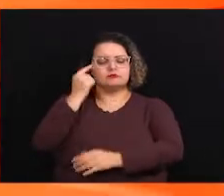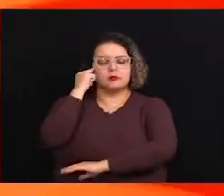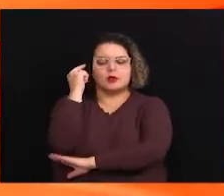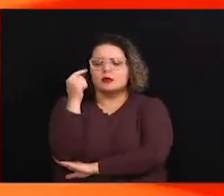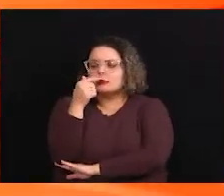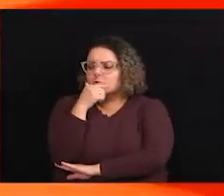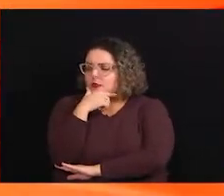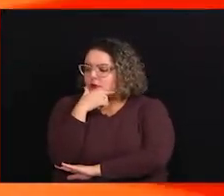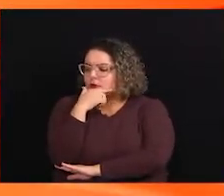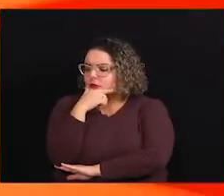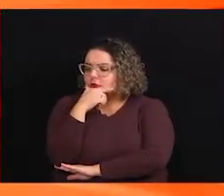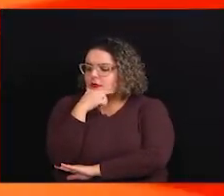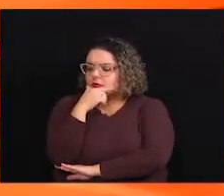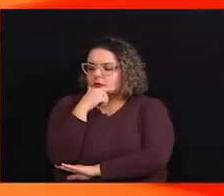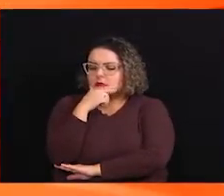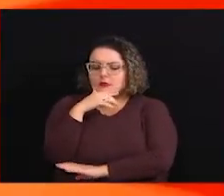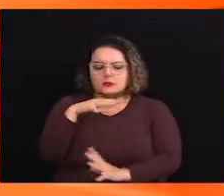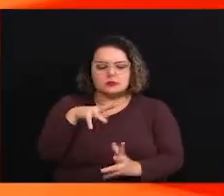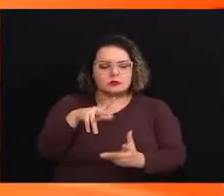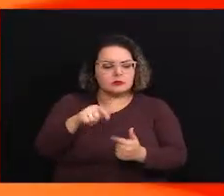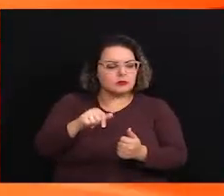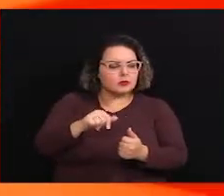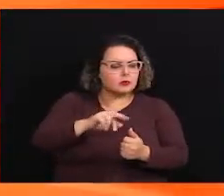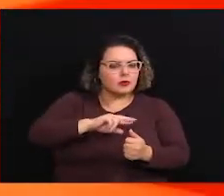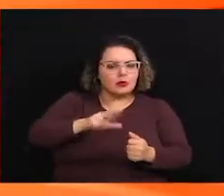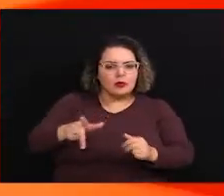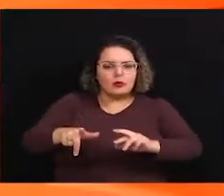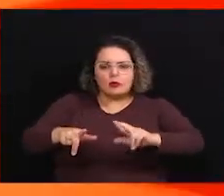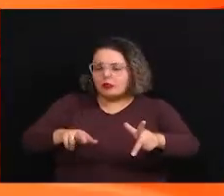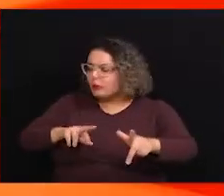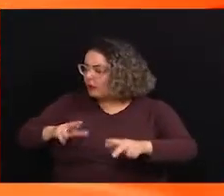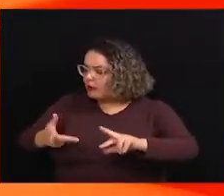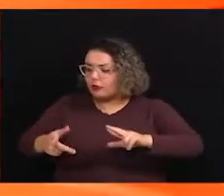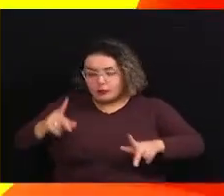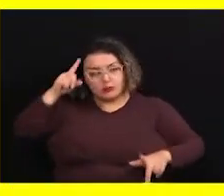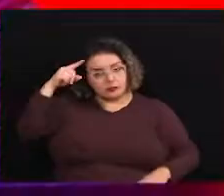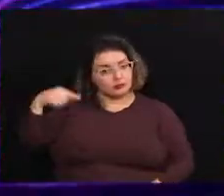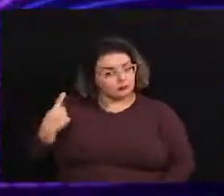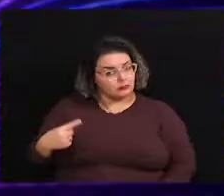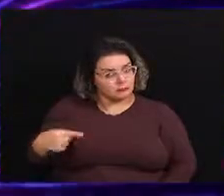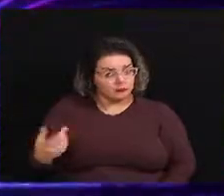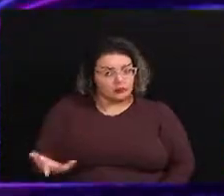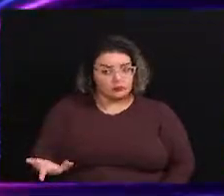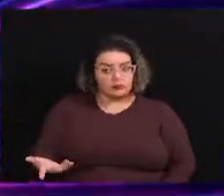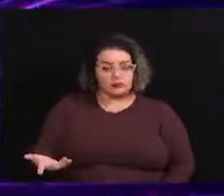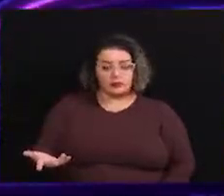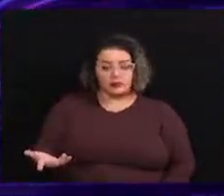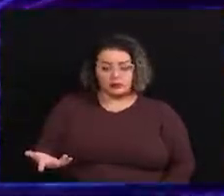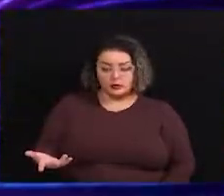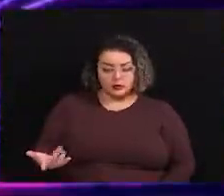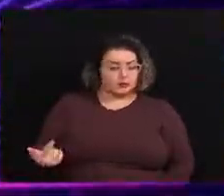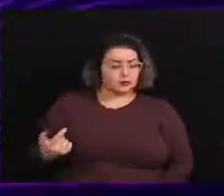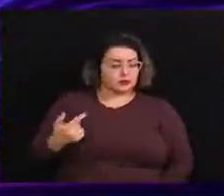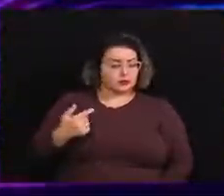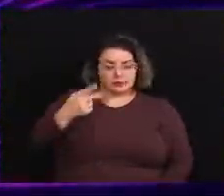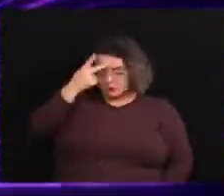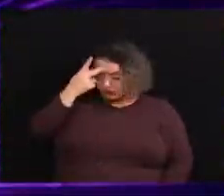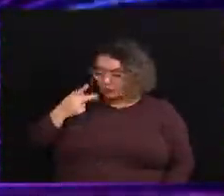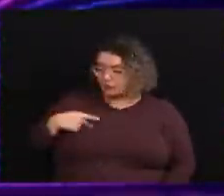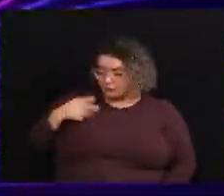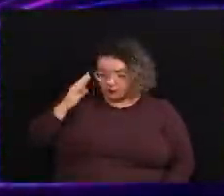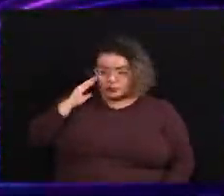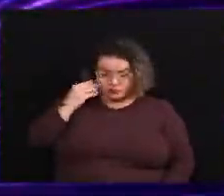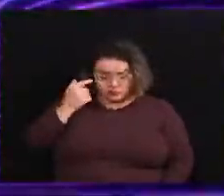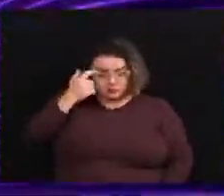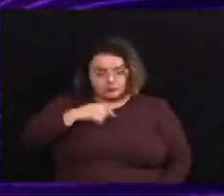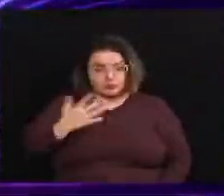pensa no mundo que a gente está vivendo, dessas contradições que acontecem diariamente, e você está ali, você é o mesmo, você já entendeu